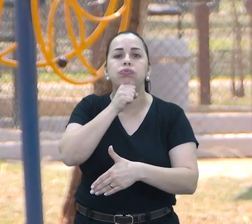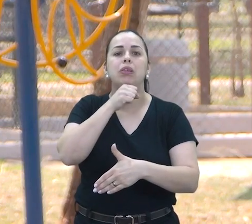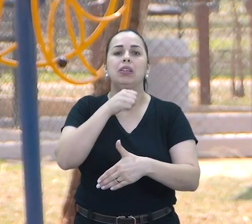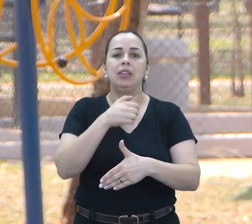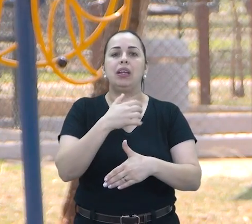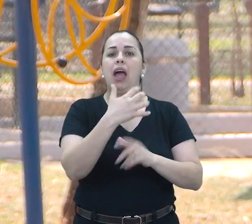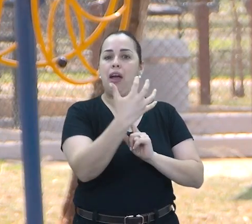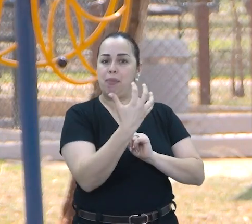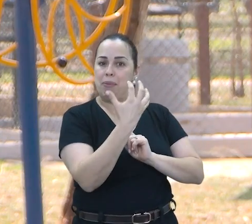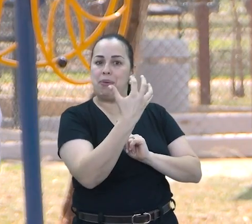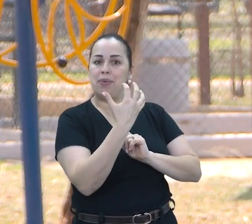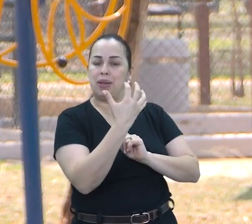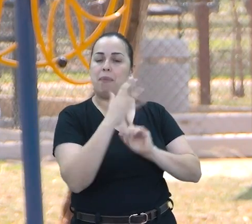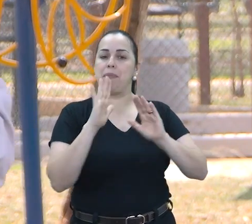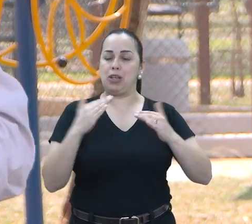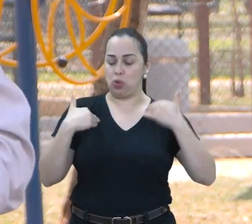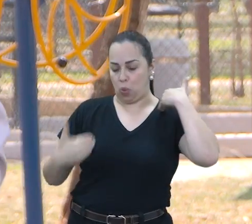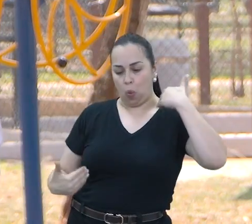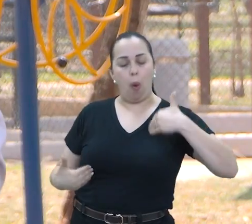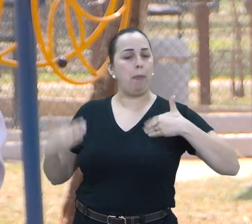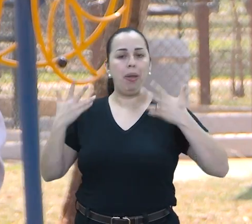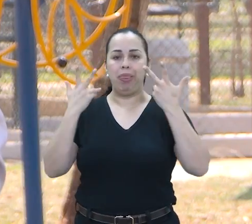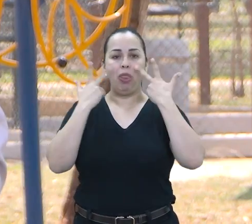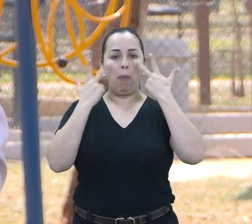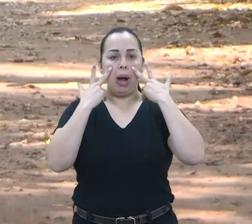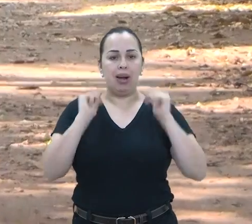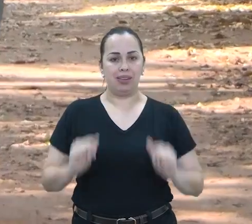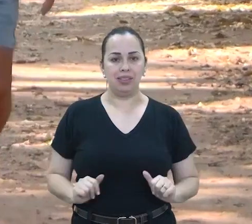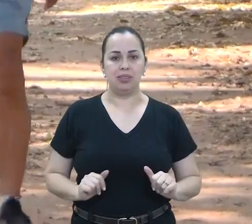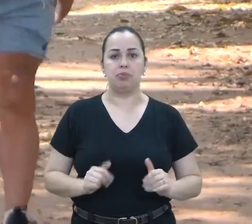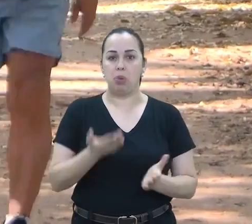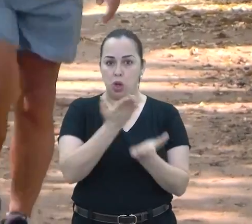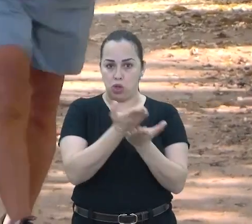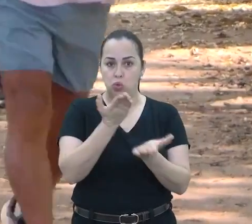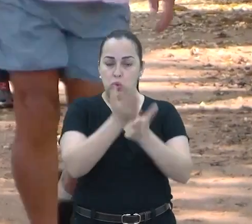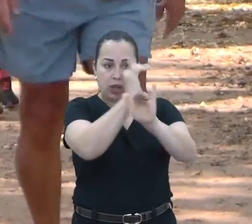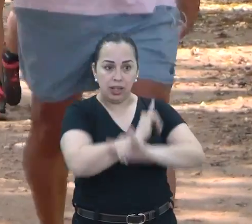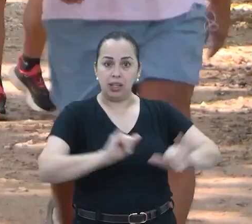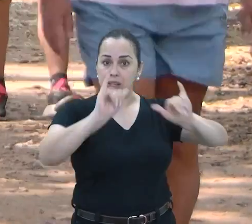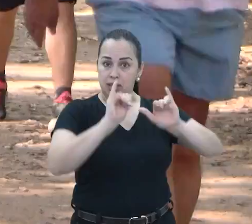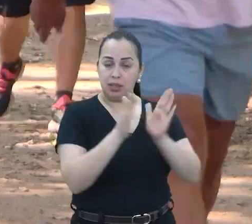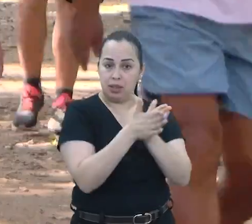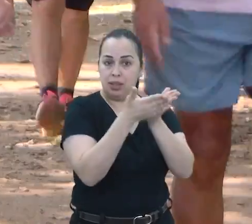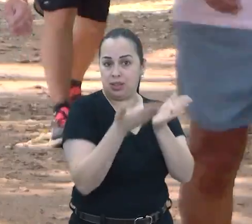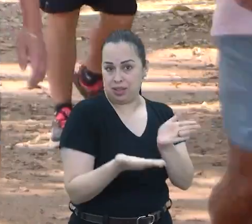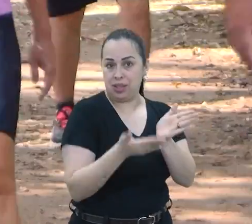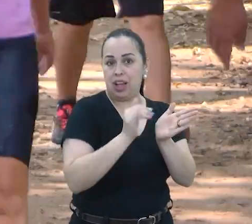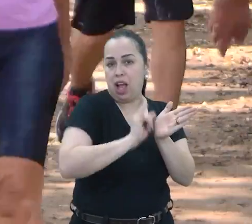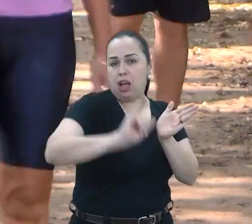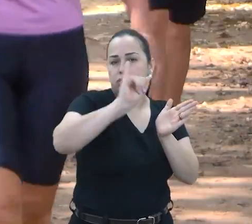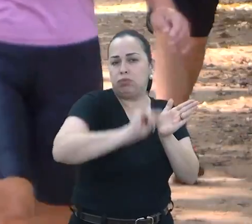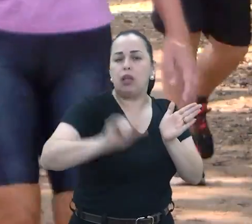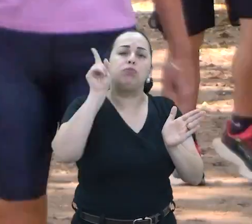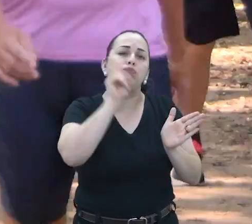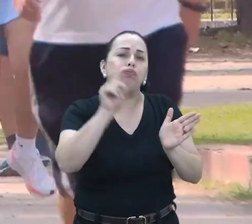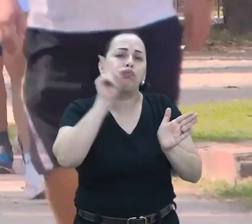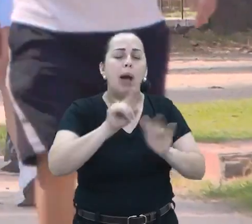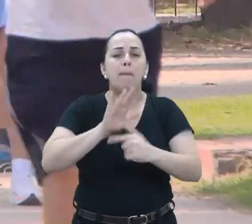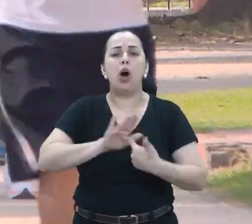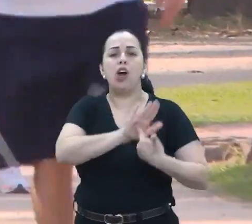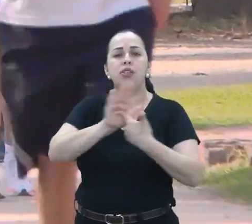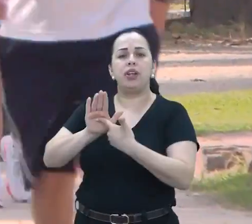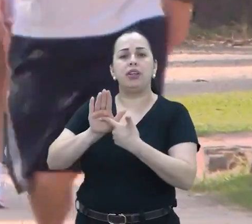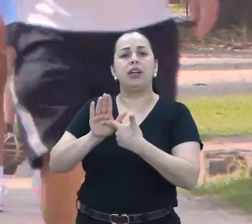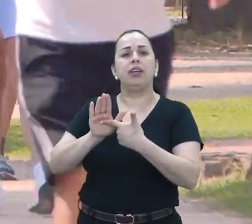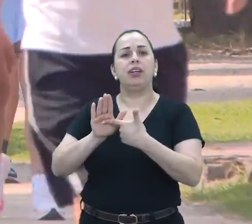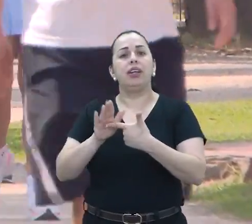uma construção social do que uma realidade biológica. Um estudo recente, publicado pela revista Psychology and Aging,